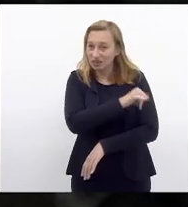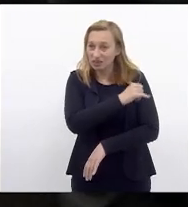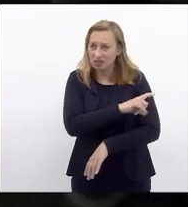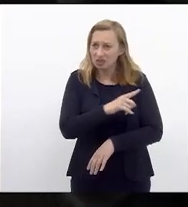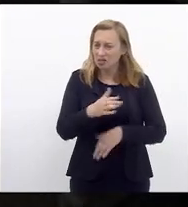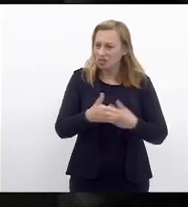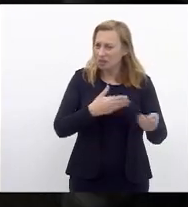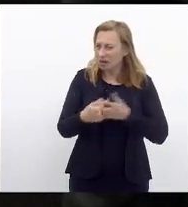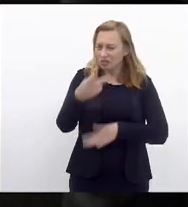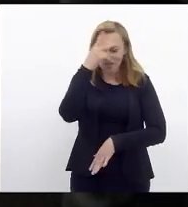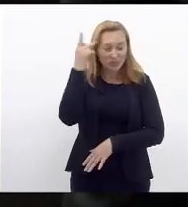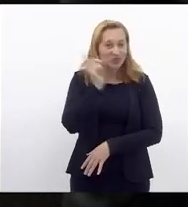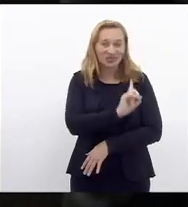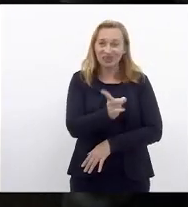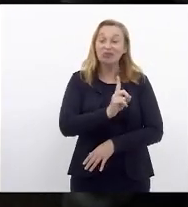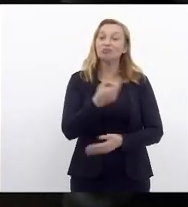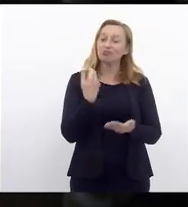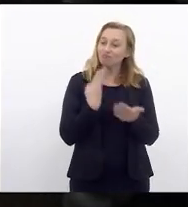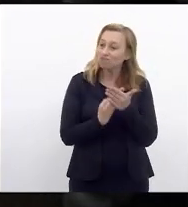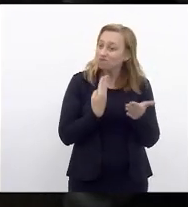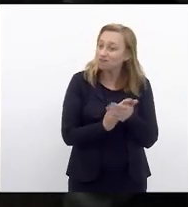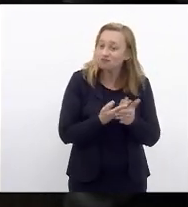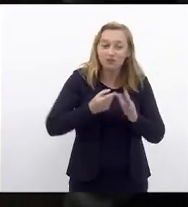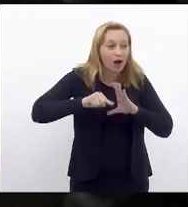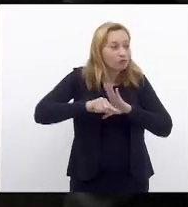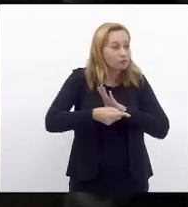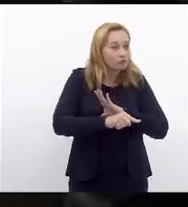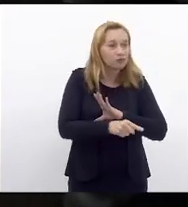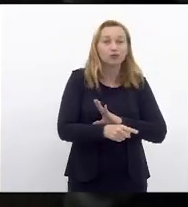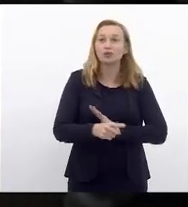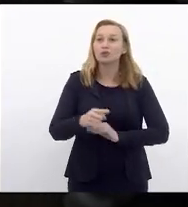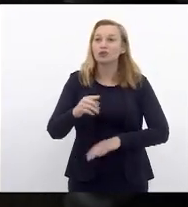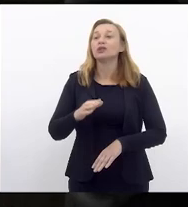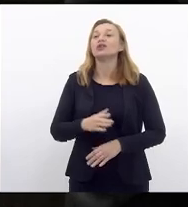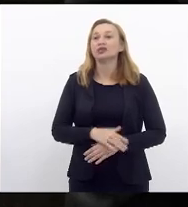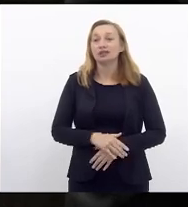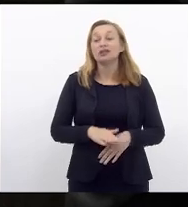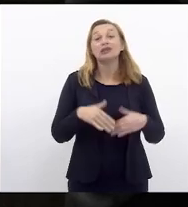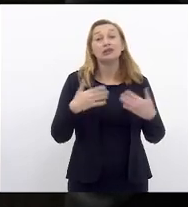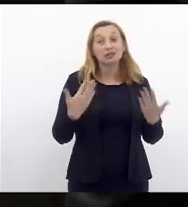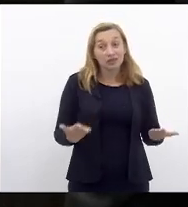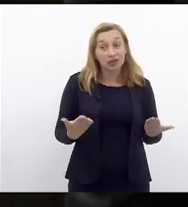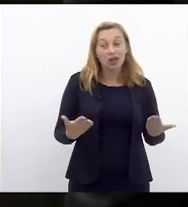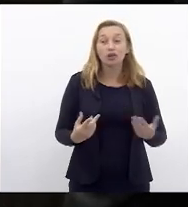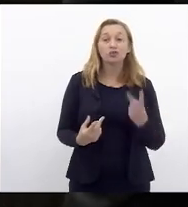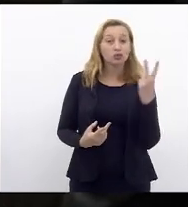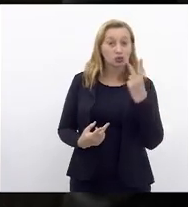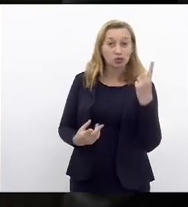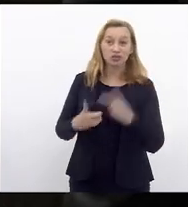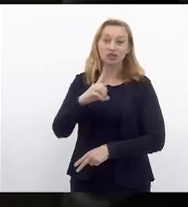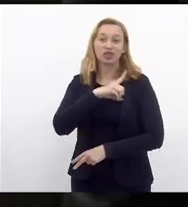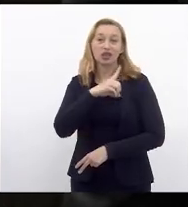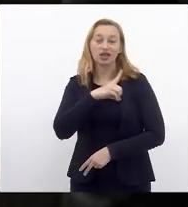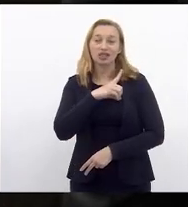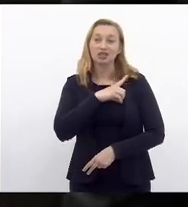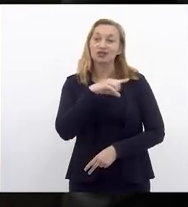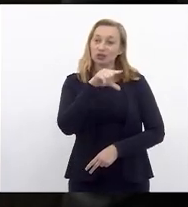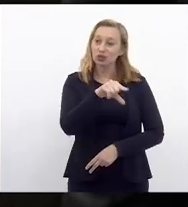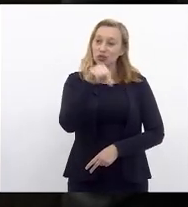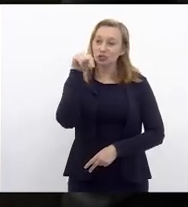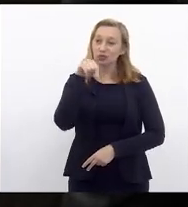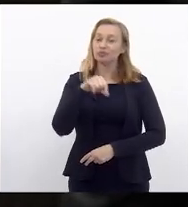muito. É um dos maiores cargos do Estado. Então, os dois delegados que foram